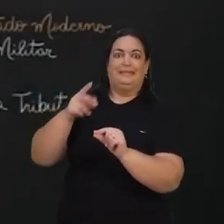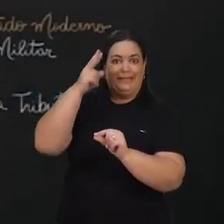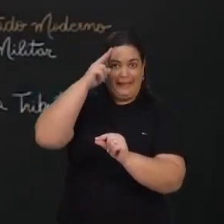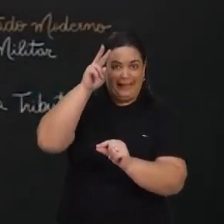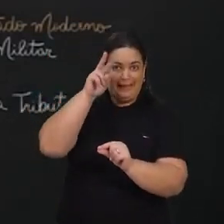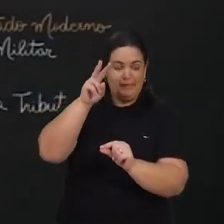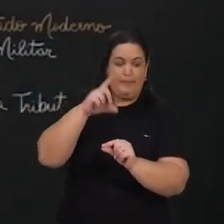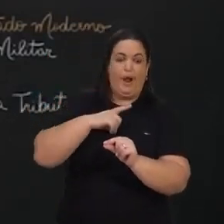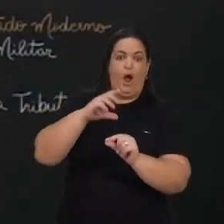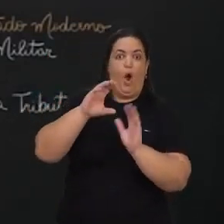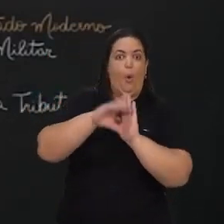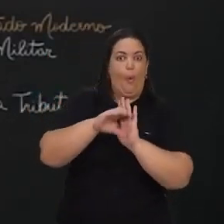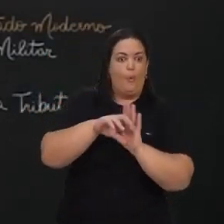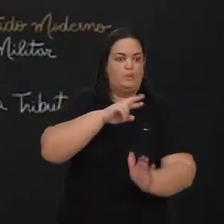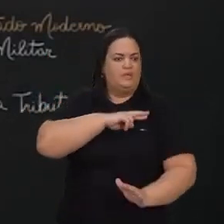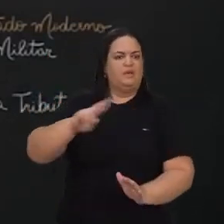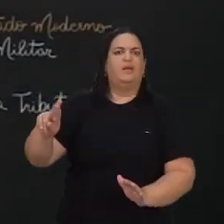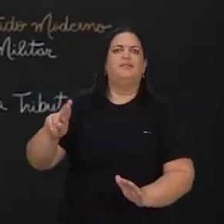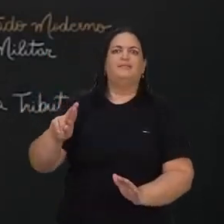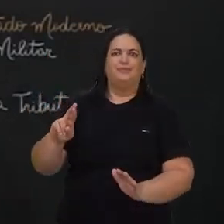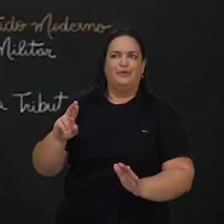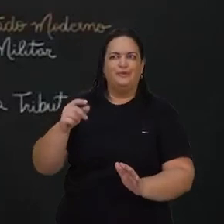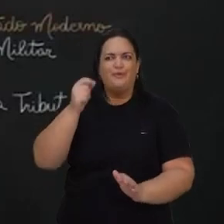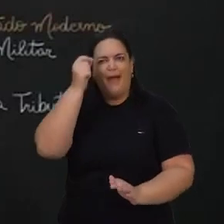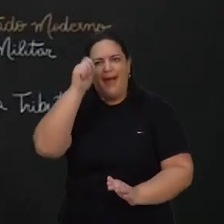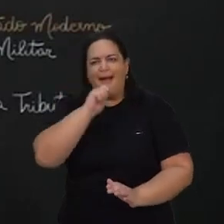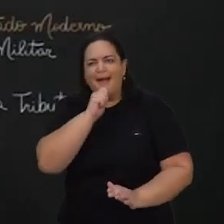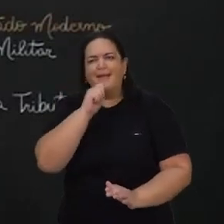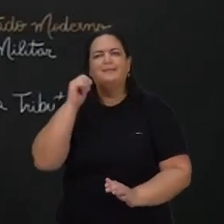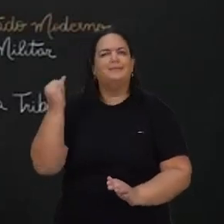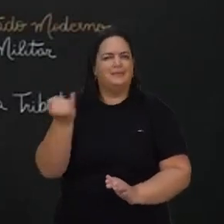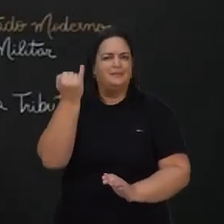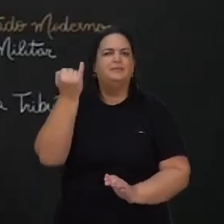para estar naquela posição. E foi isso que aconteceu